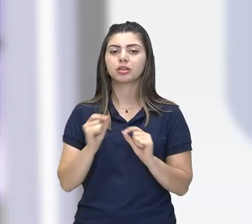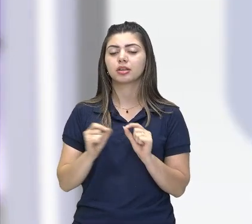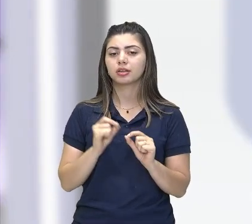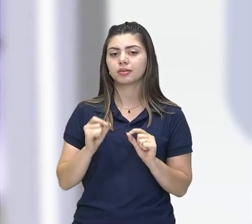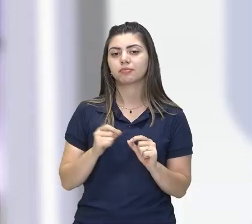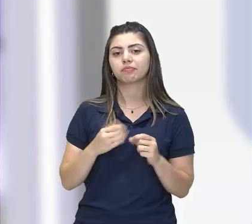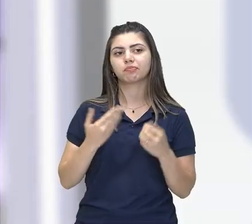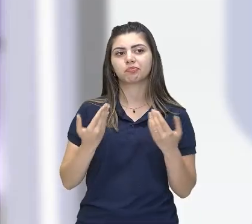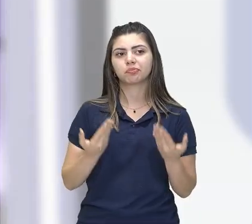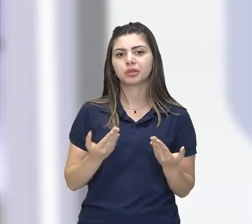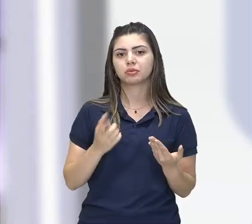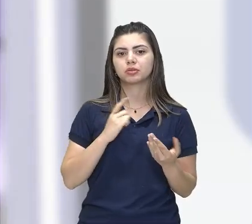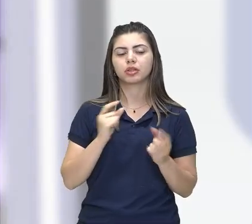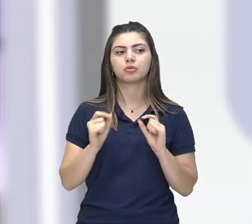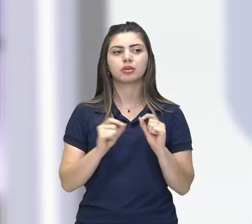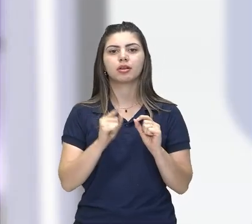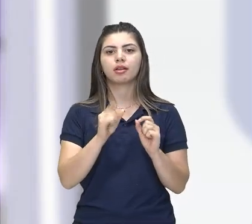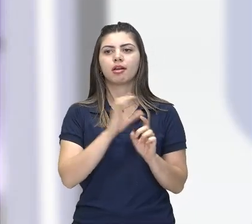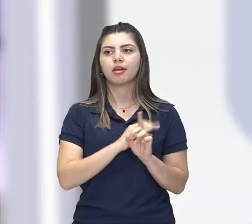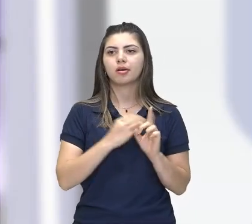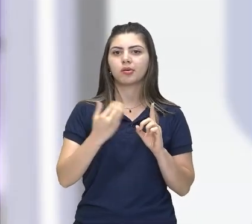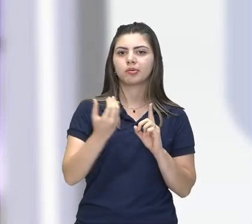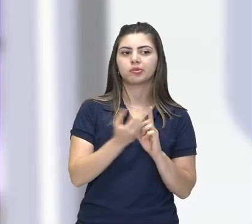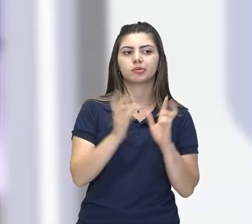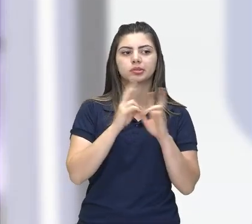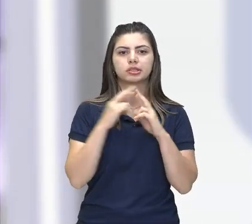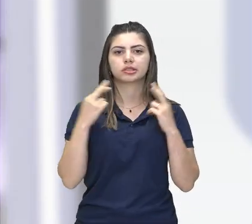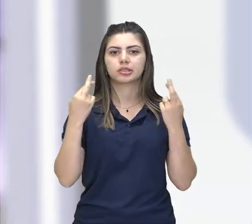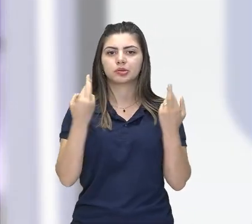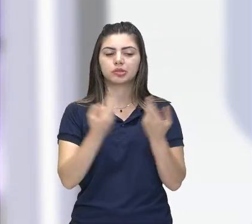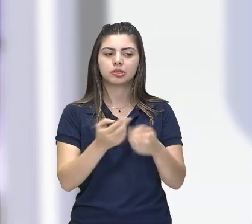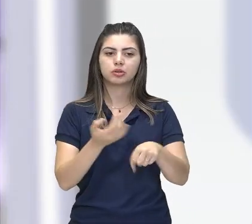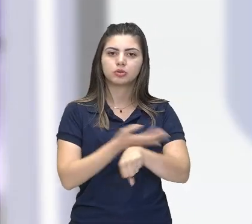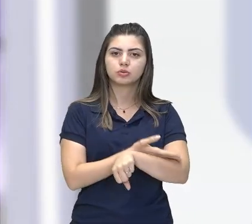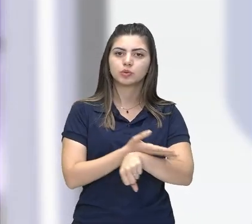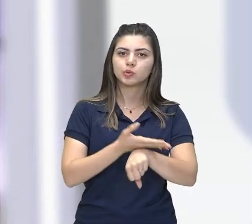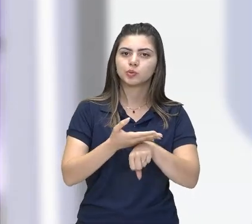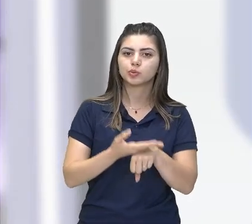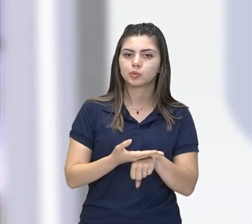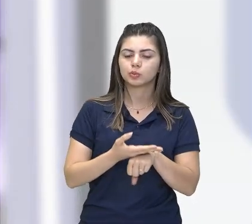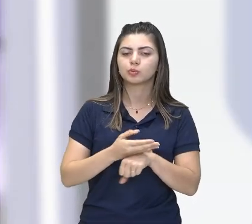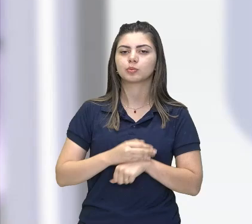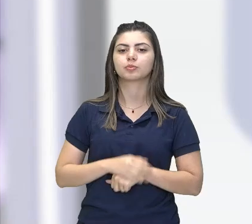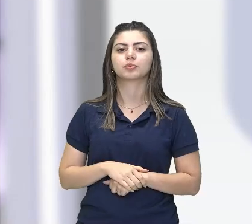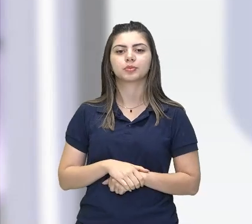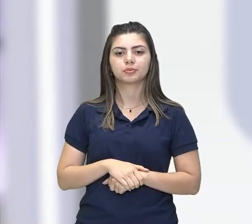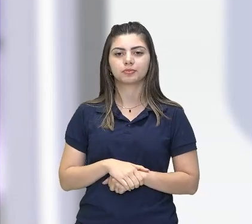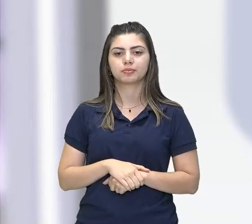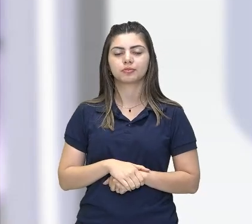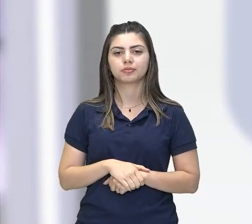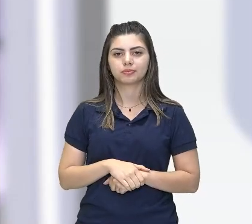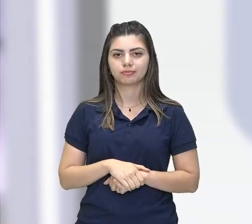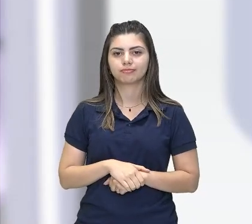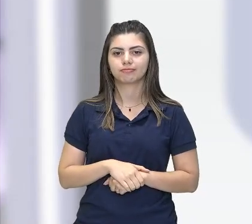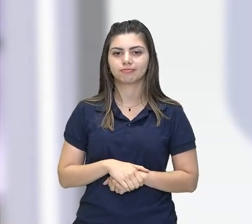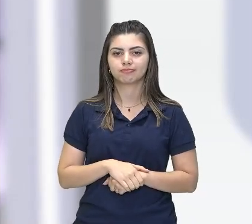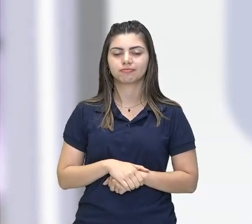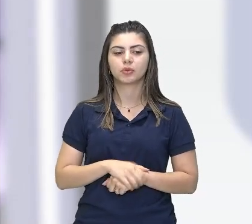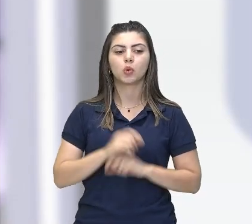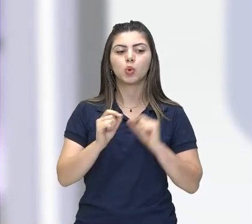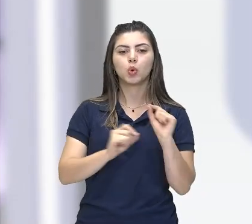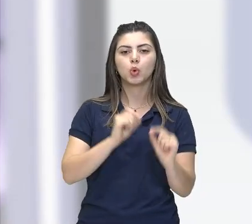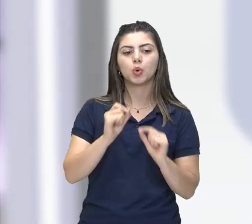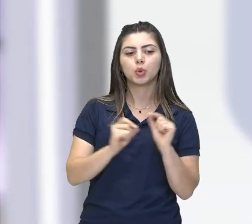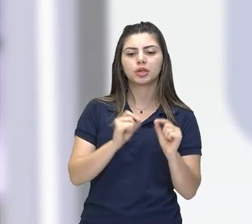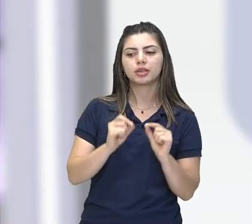liturgias? Seu culto, suas cerimônias, seus rituais. Conjunto de costumes, o que fazer, o